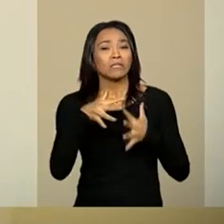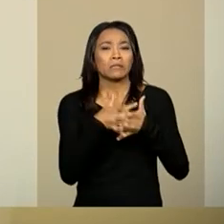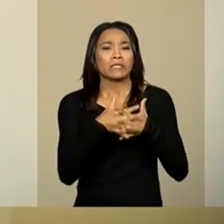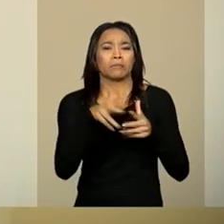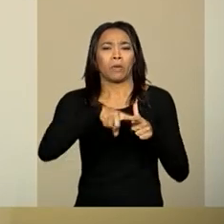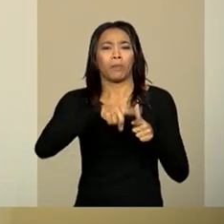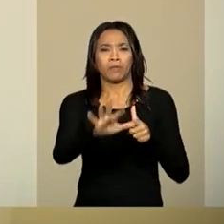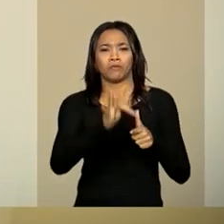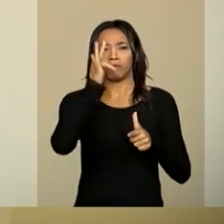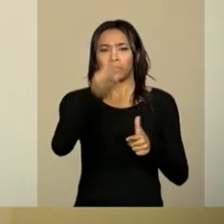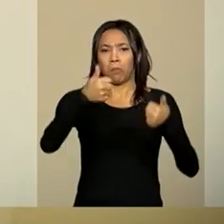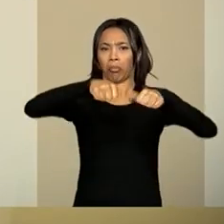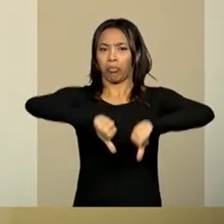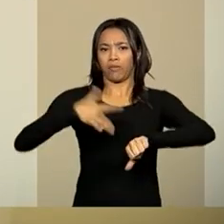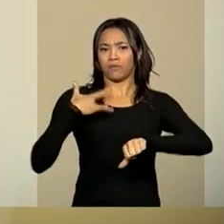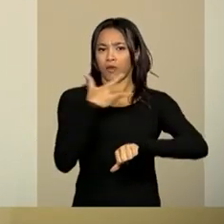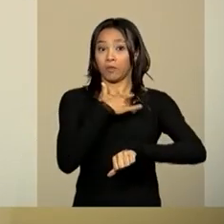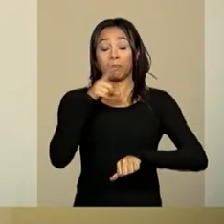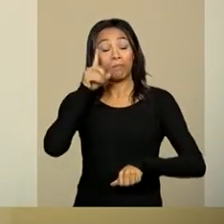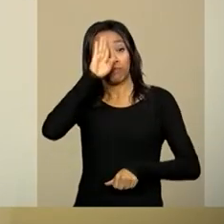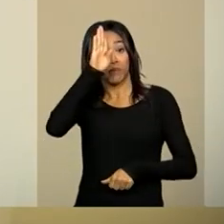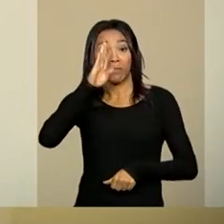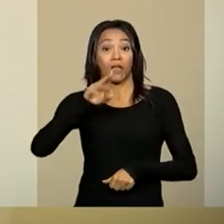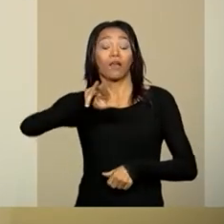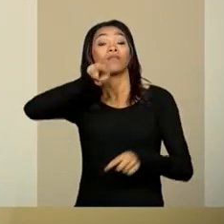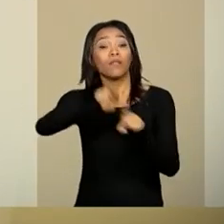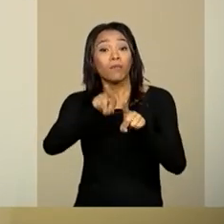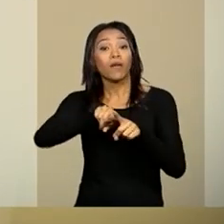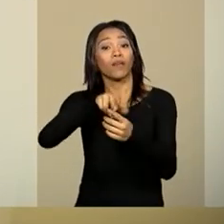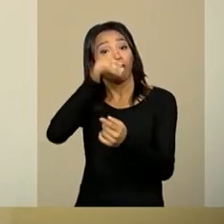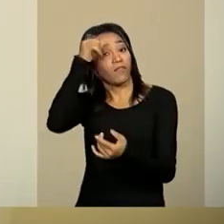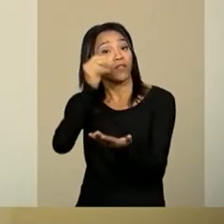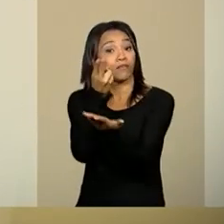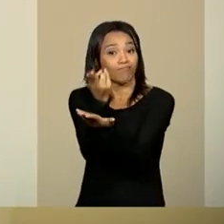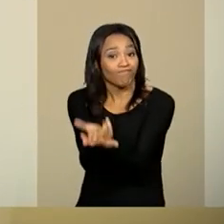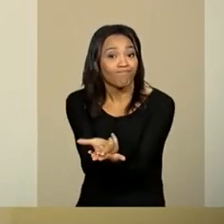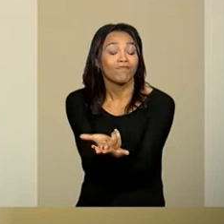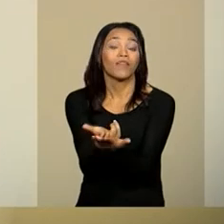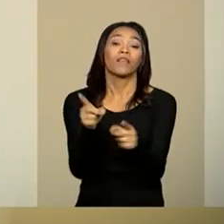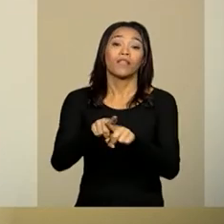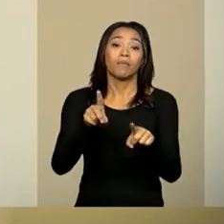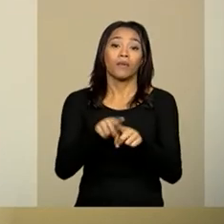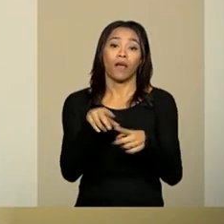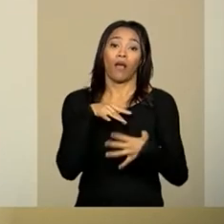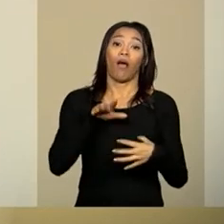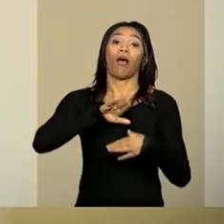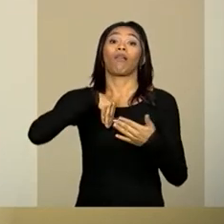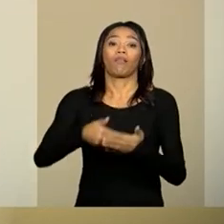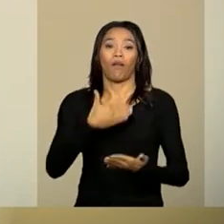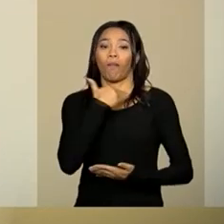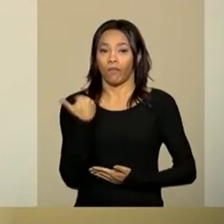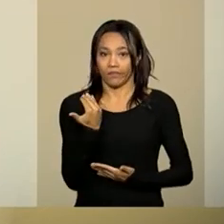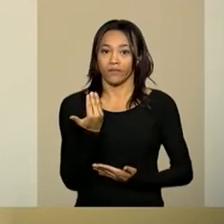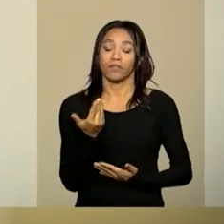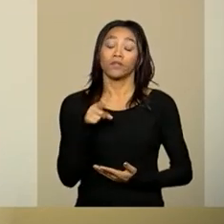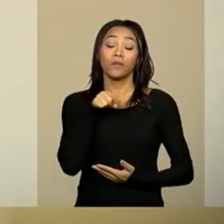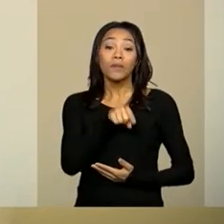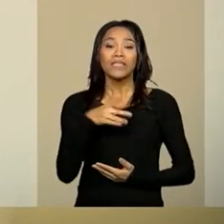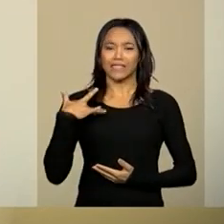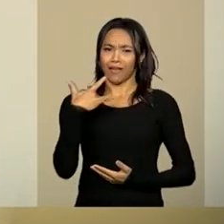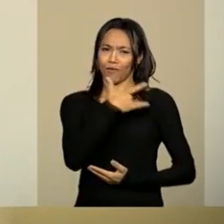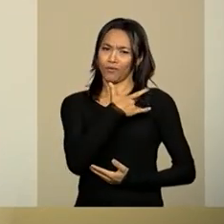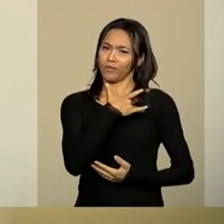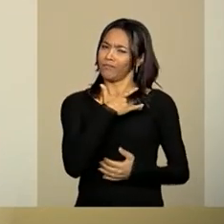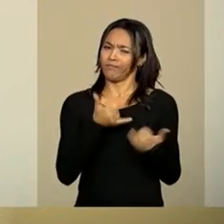complicações Principalmente as mais graves as hospitalizações até a invalidez EA morte Luciano com